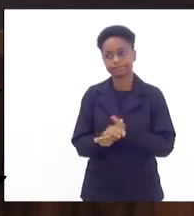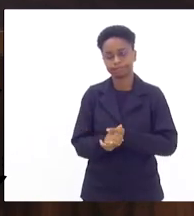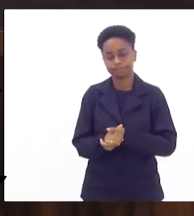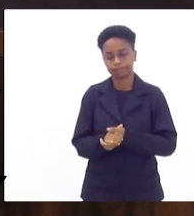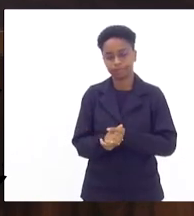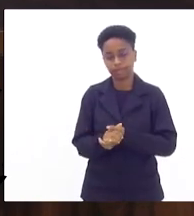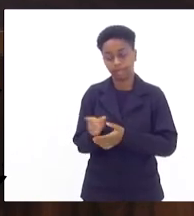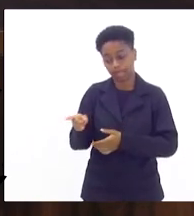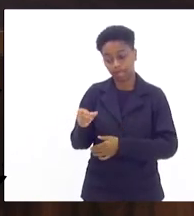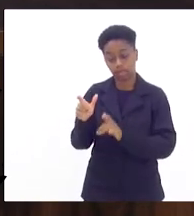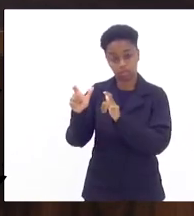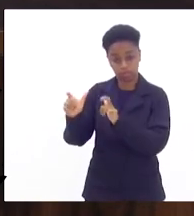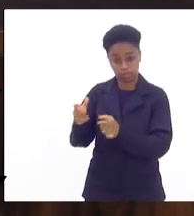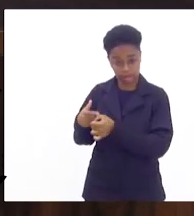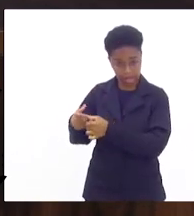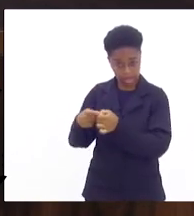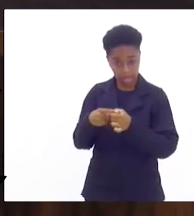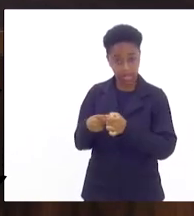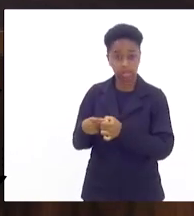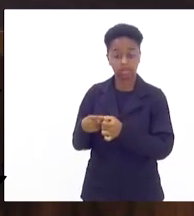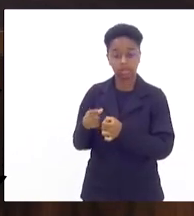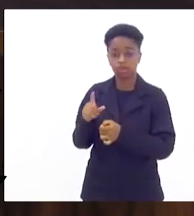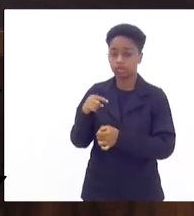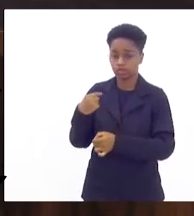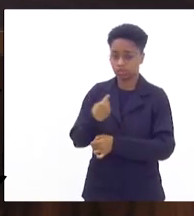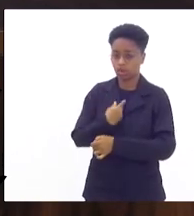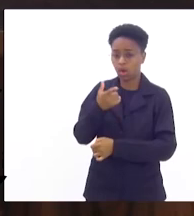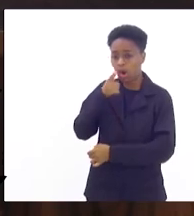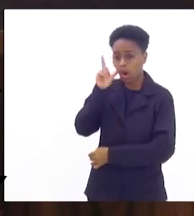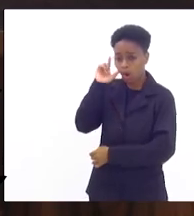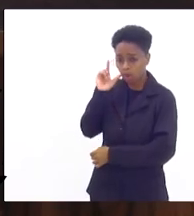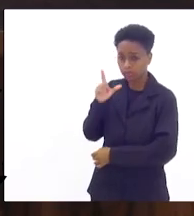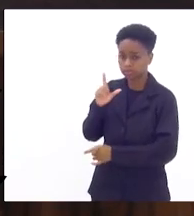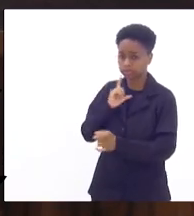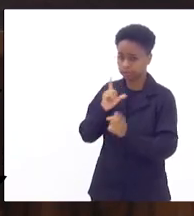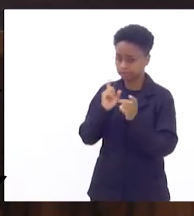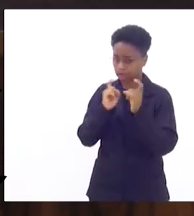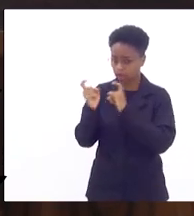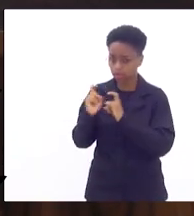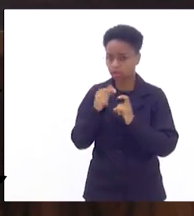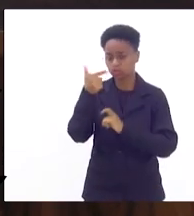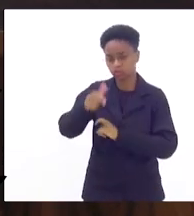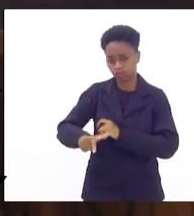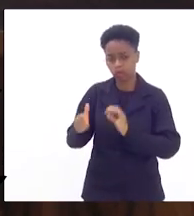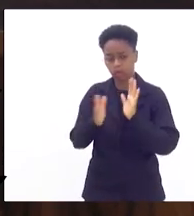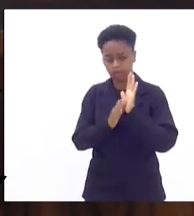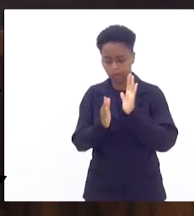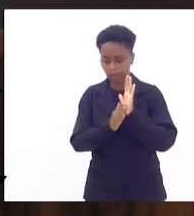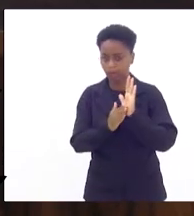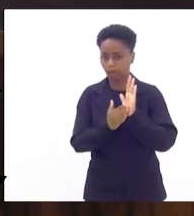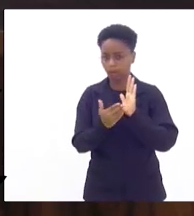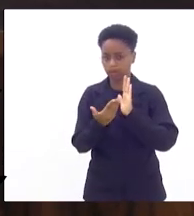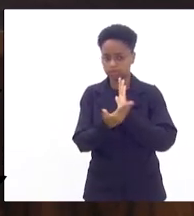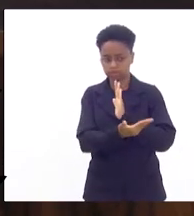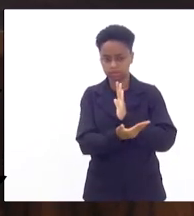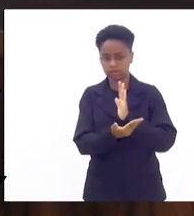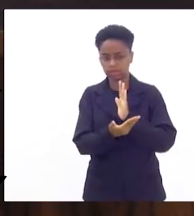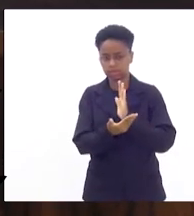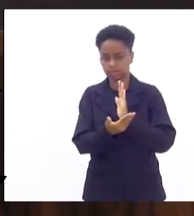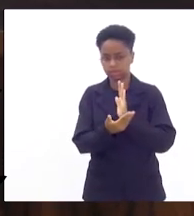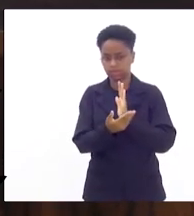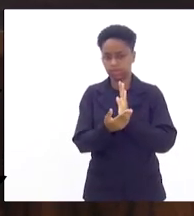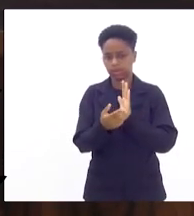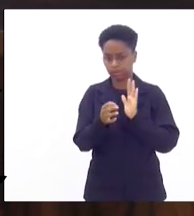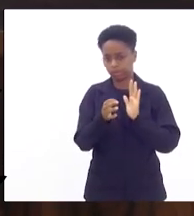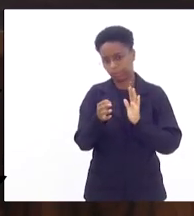lá para o caso de Pinheiral. Inclusive, ontem tivemos mais uma reunião, essa proposta aí do Rigueto,